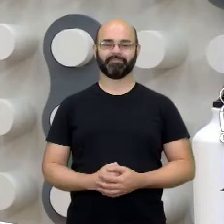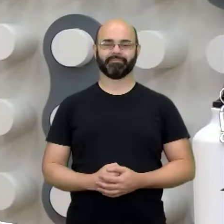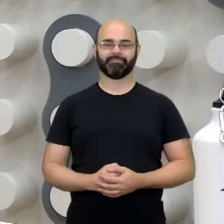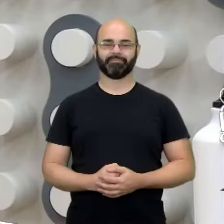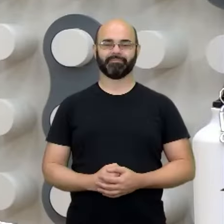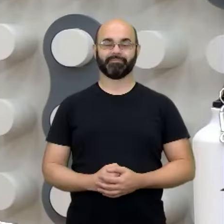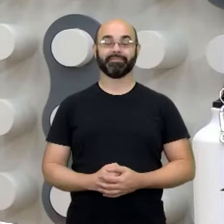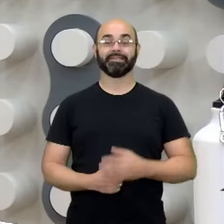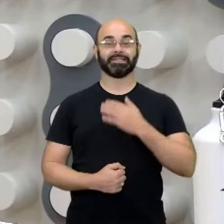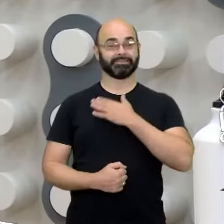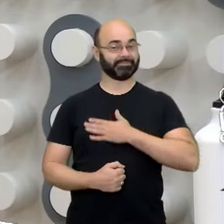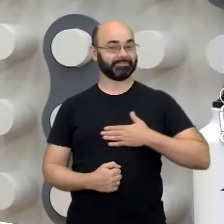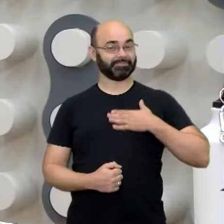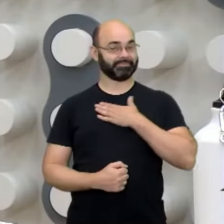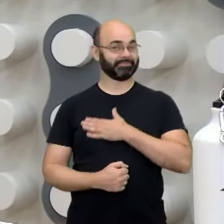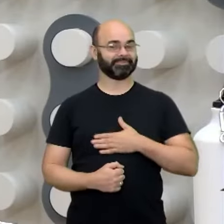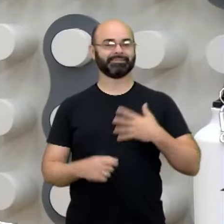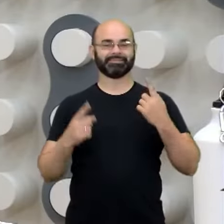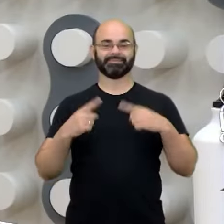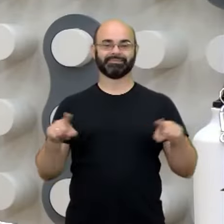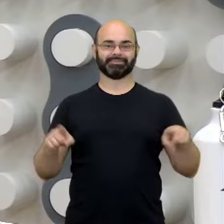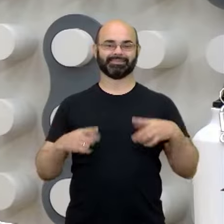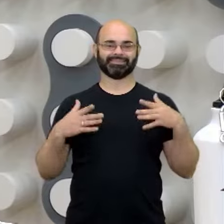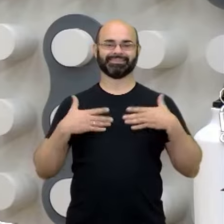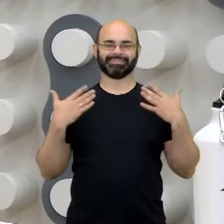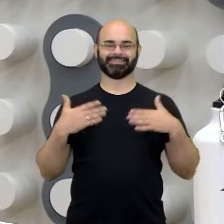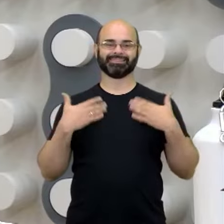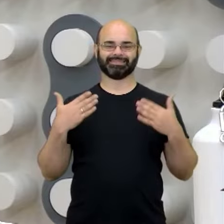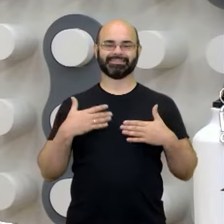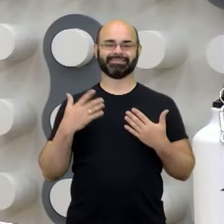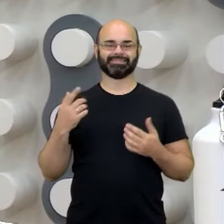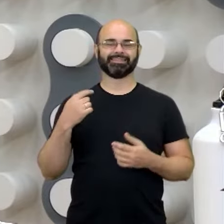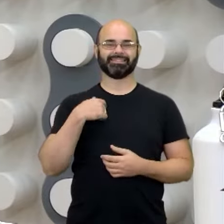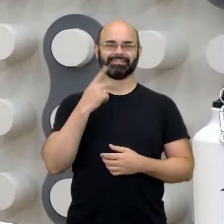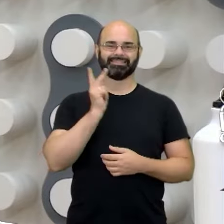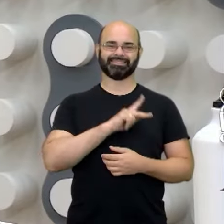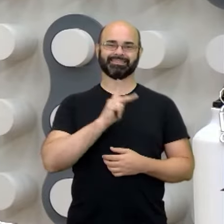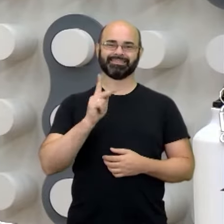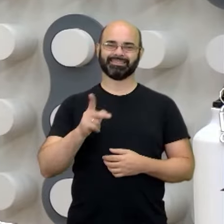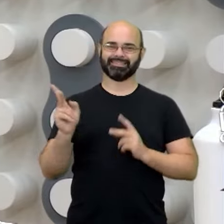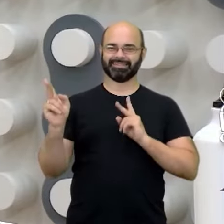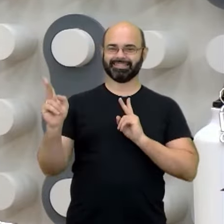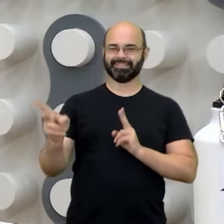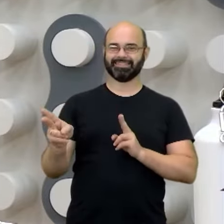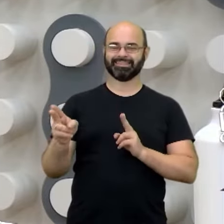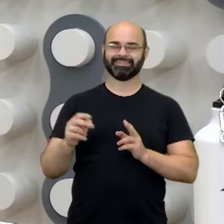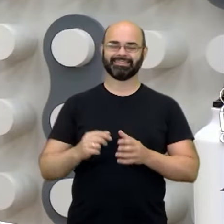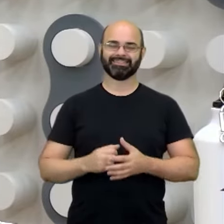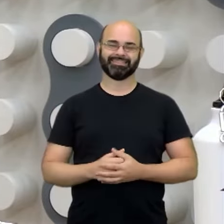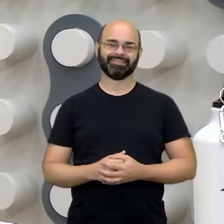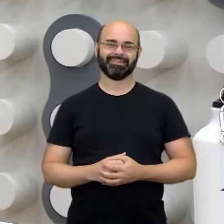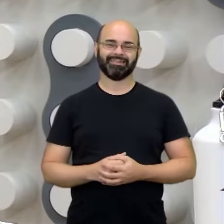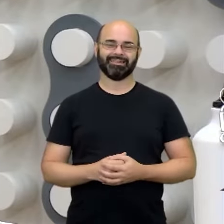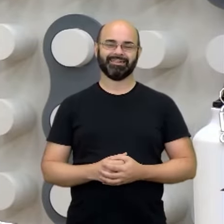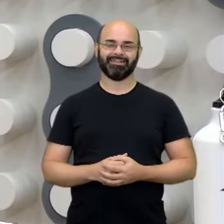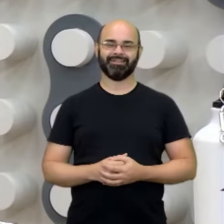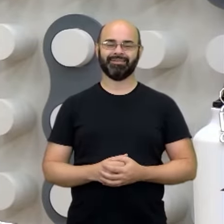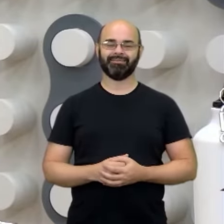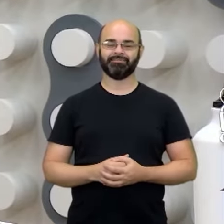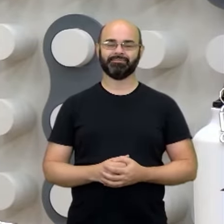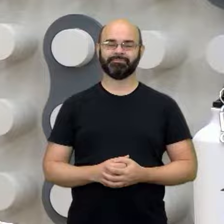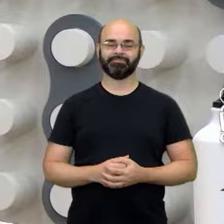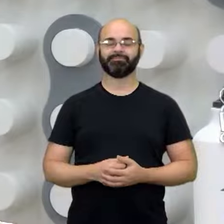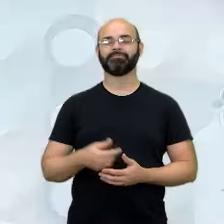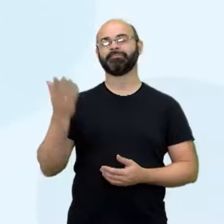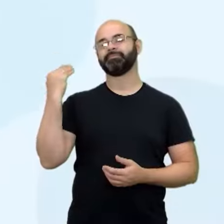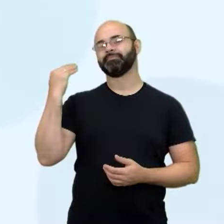Eu gostei aí, ó, música animada, assim como a professora. Então, na tela também, só para relembrar que nós comentamos bastante a definição